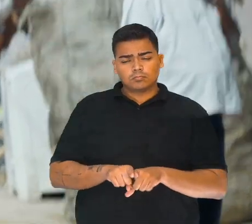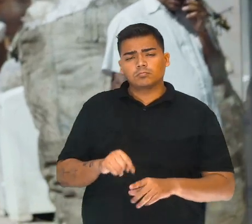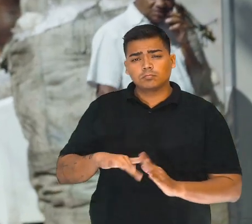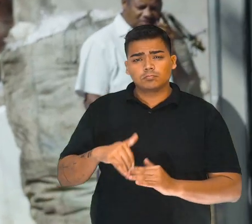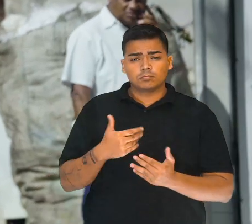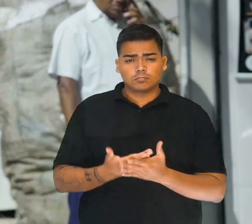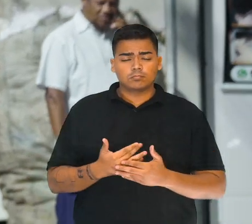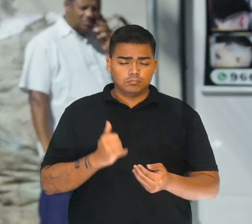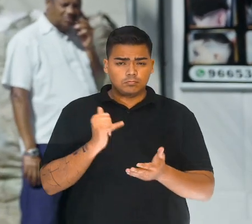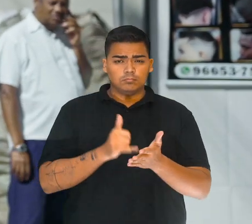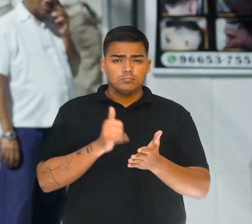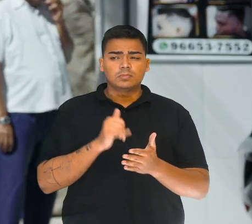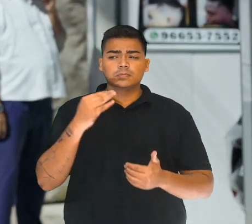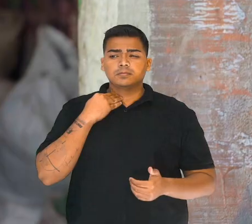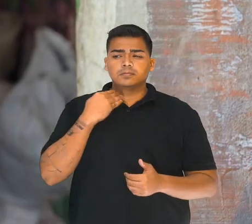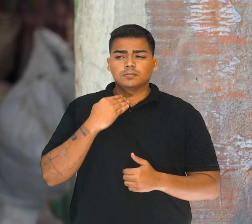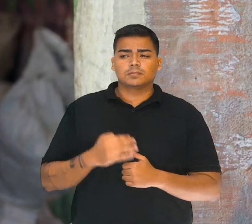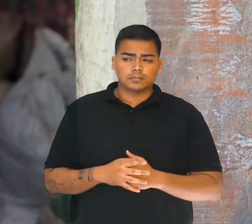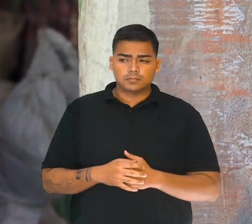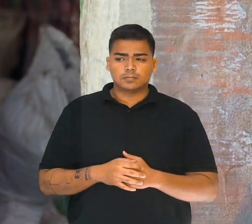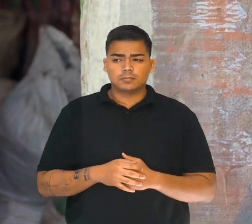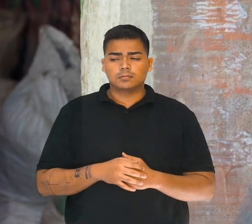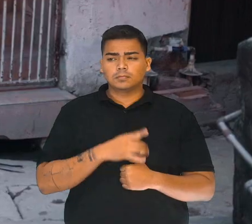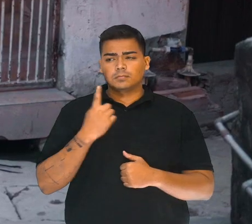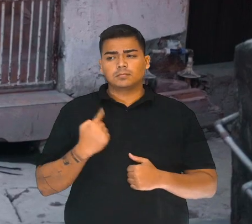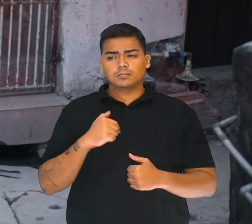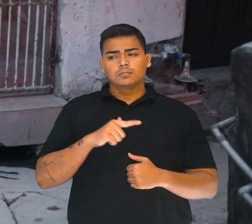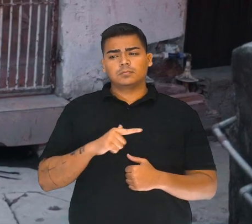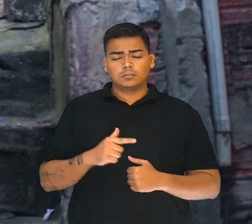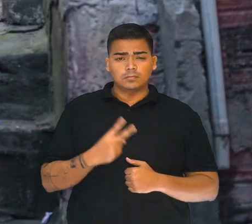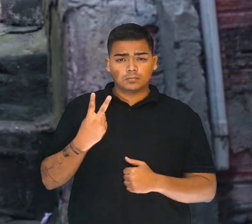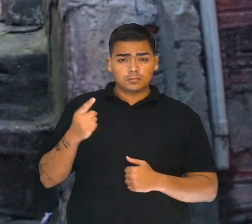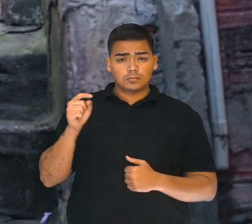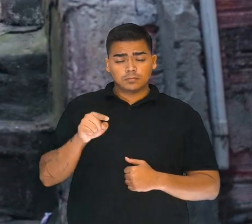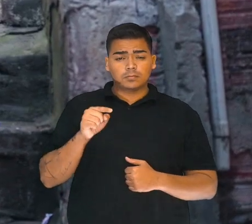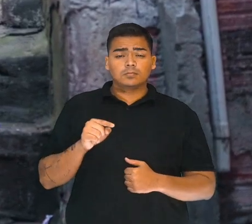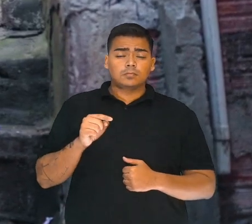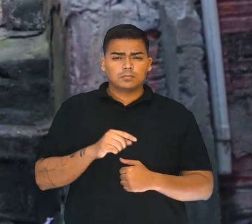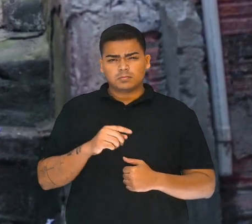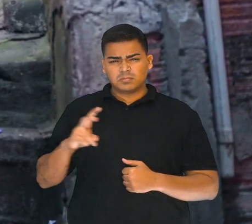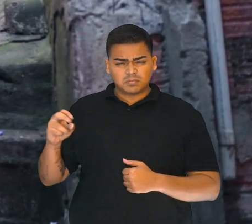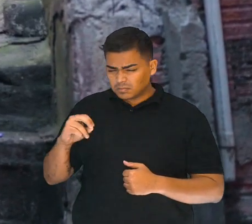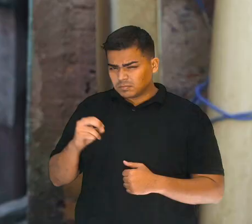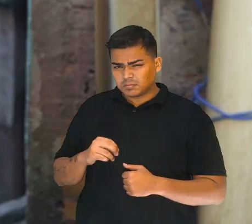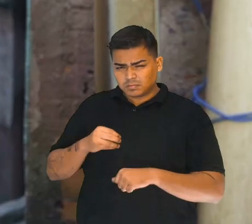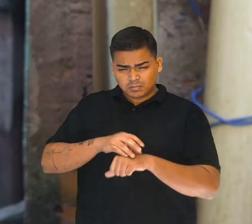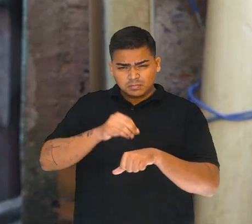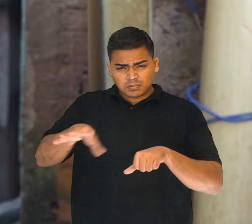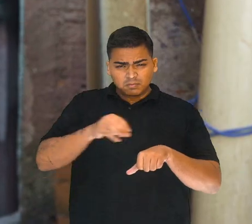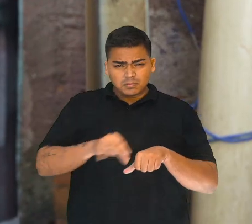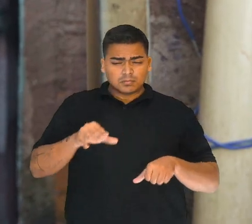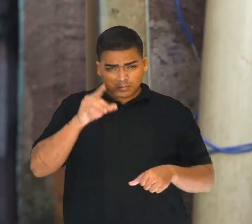cadastrar o filho na escola, fazer um cadastro em banco. Em um ano, nós fazemos cerca de 3.500 entregas por dia. Nesse um ano,